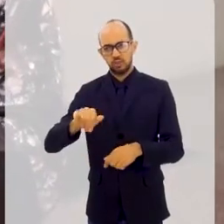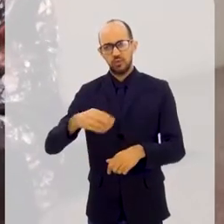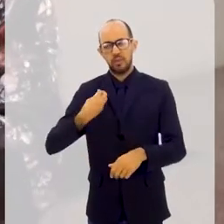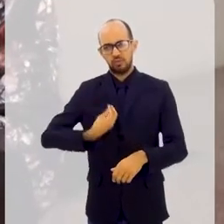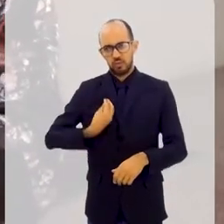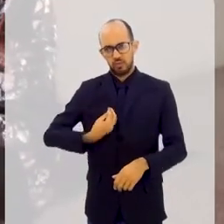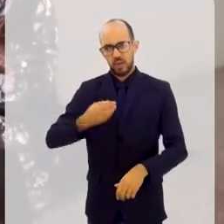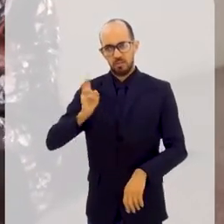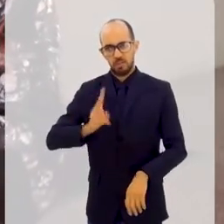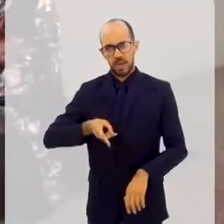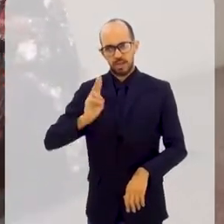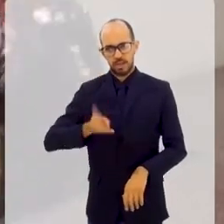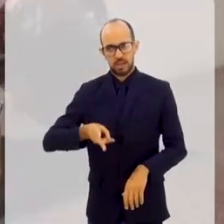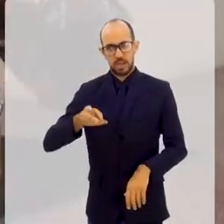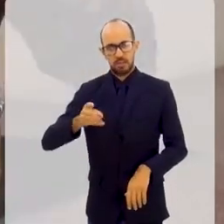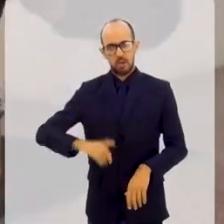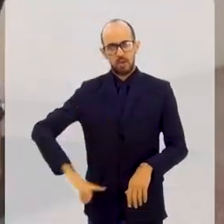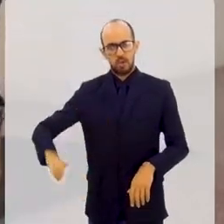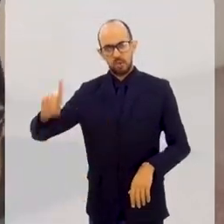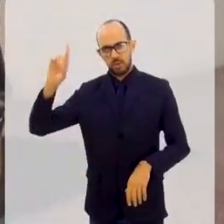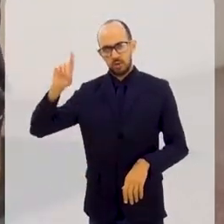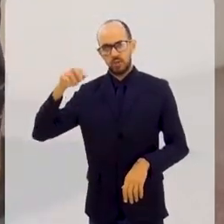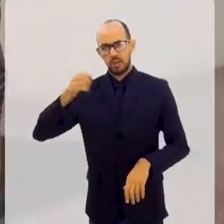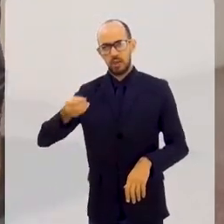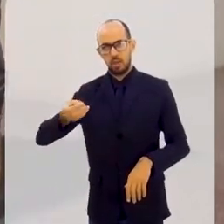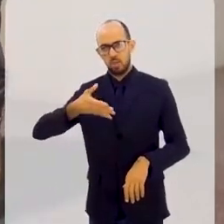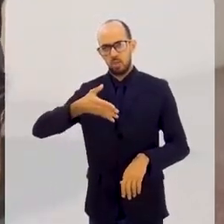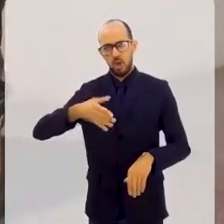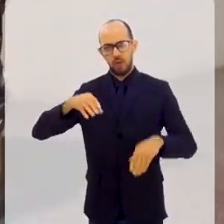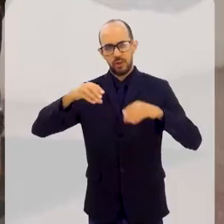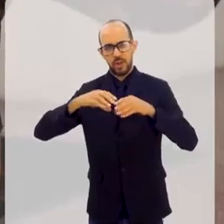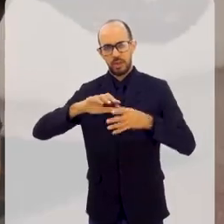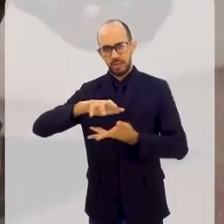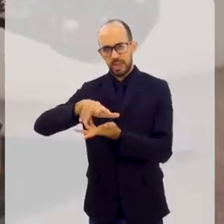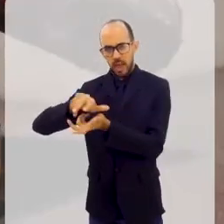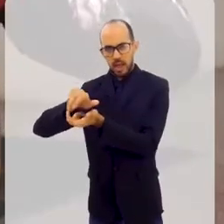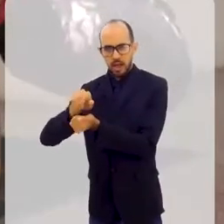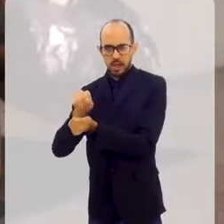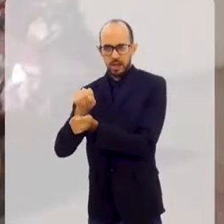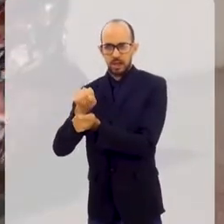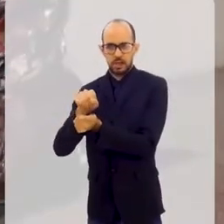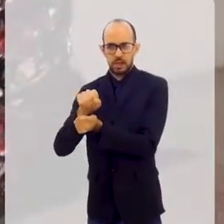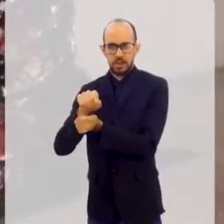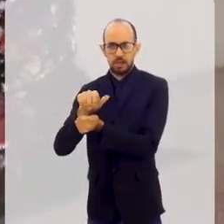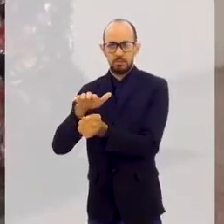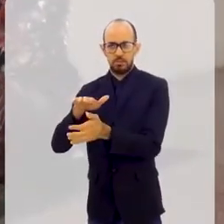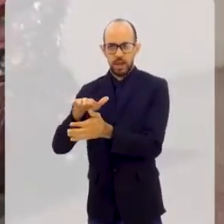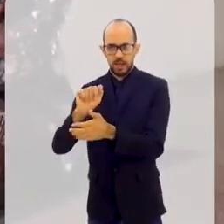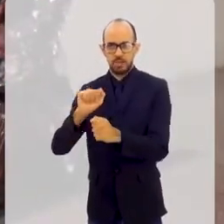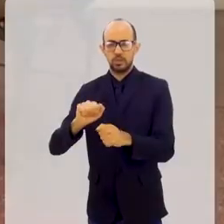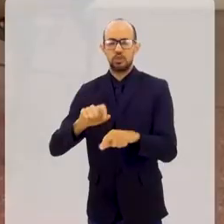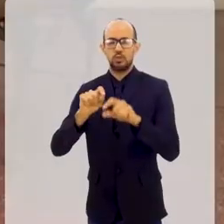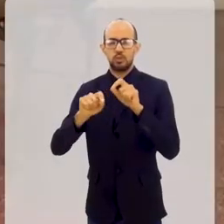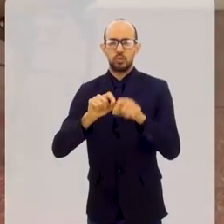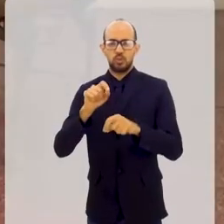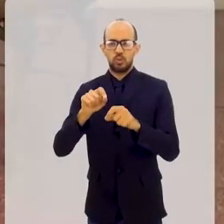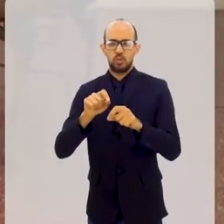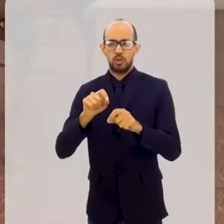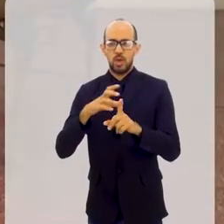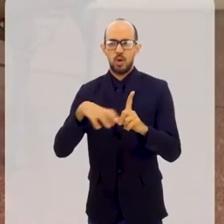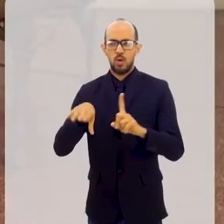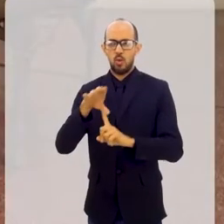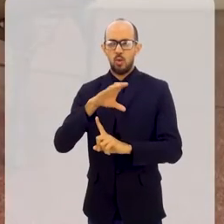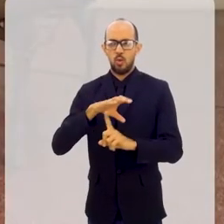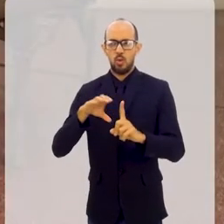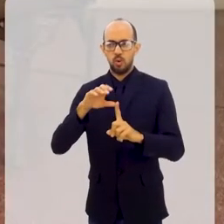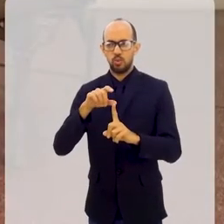viver para sempre junto com o Senhor aonde queremos Nova Terra chegando tudo isso é mais no rituais